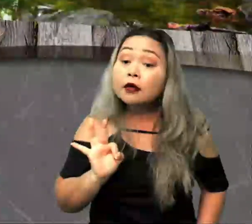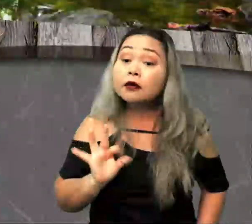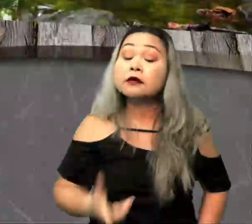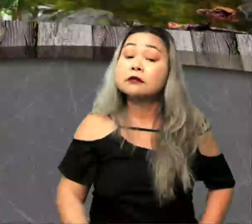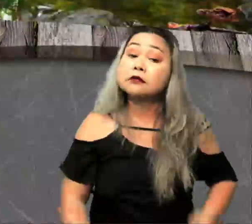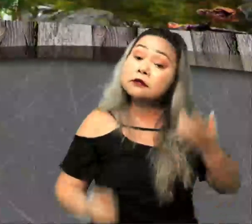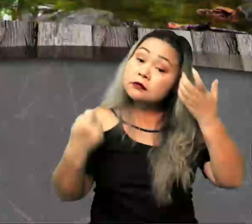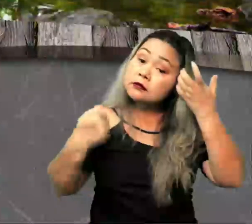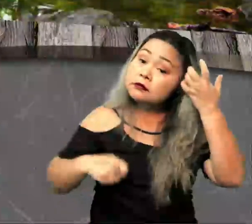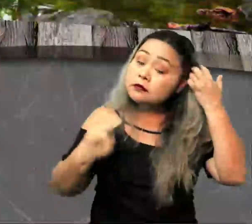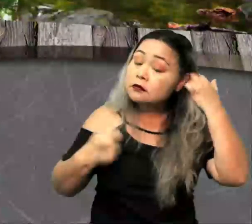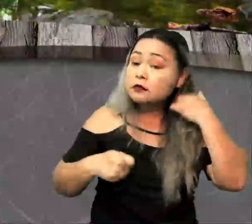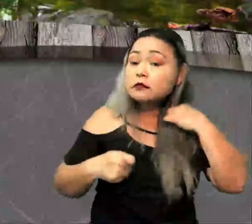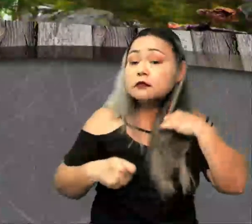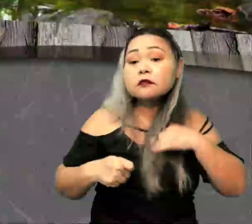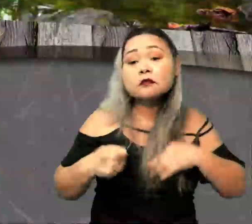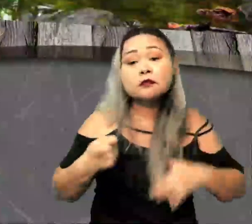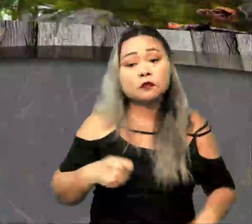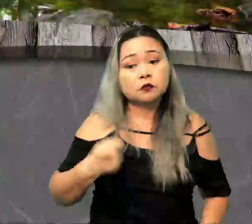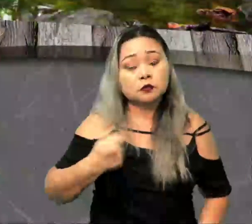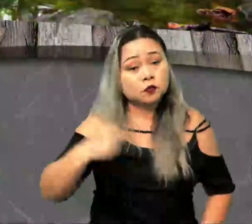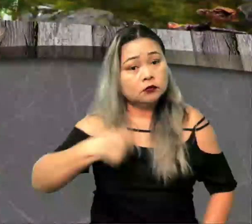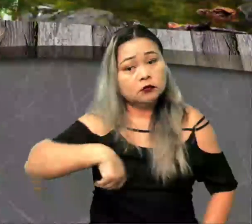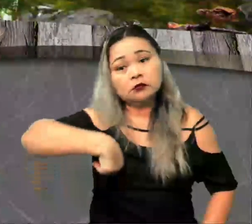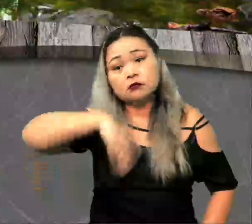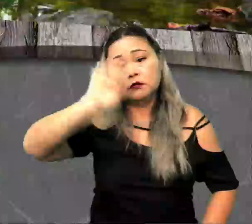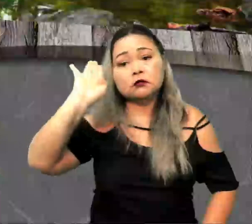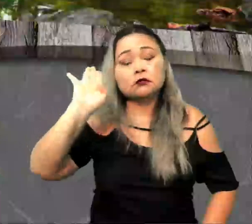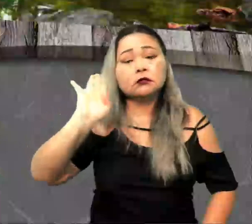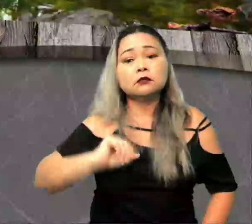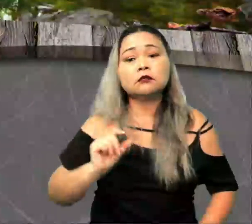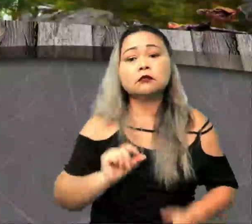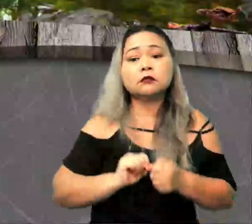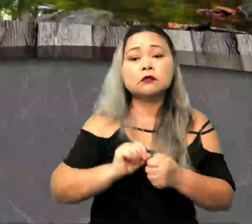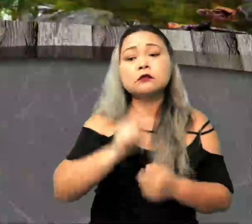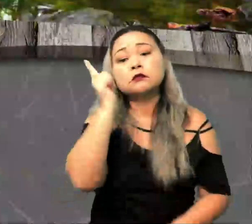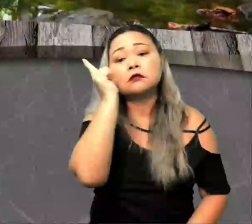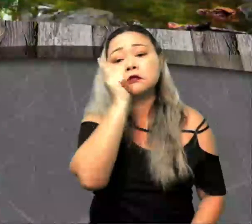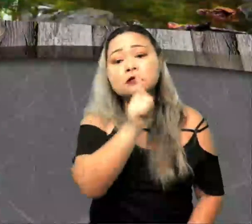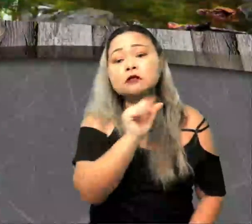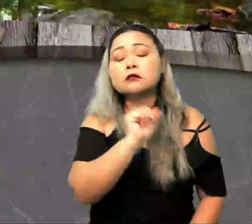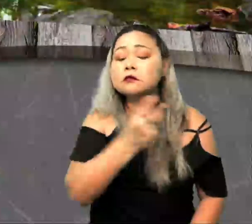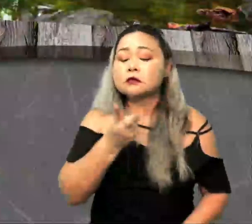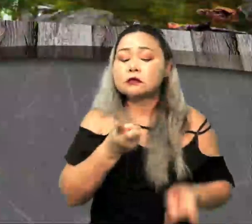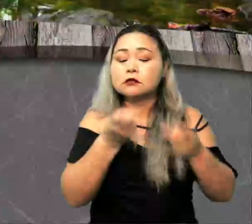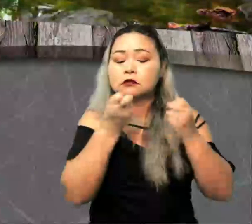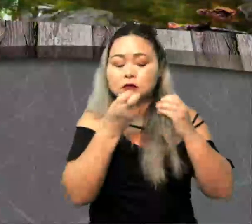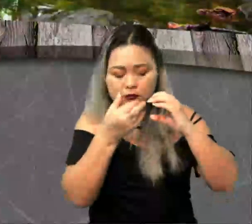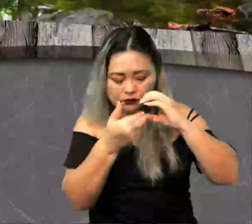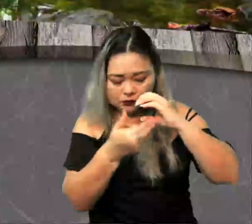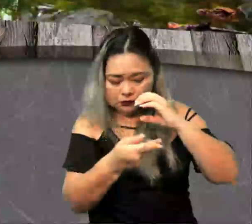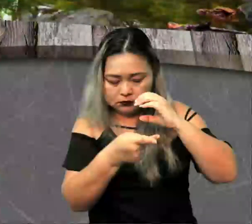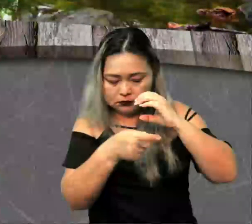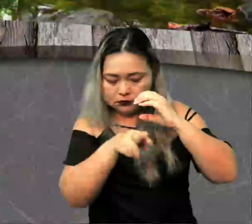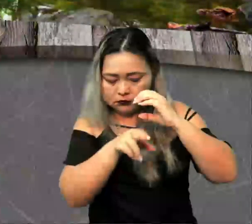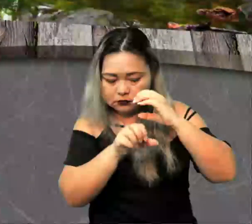Então, eu preciso de um aumento muito maior para conseguir captar esses